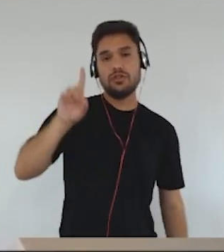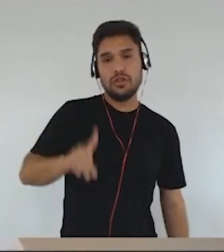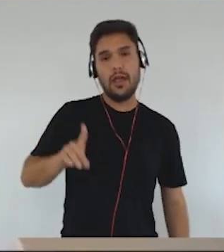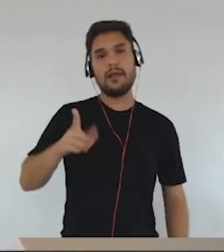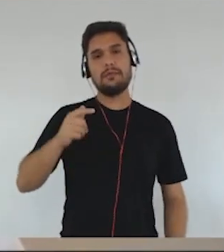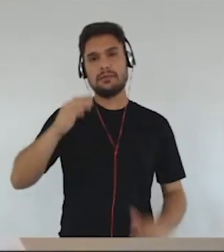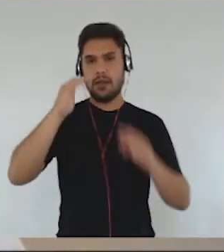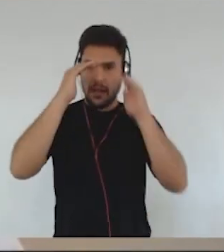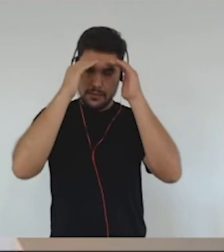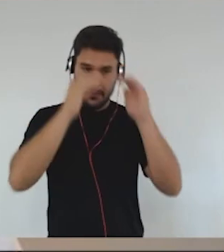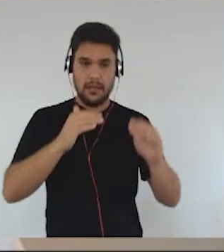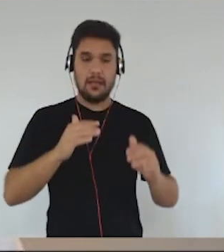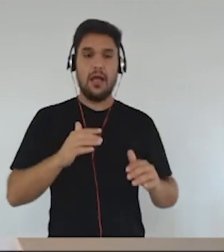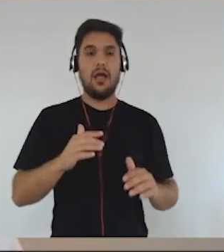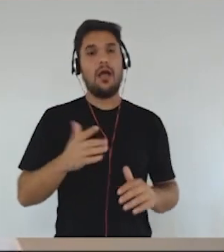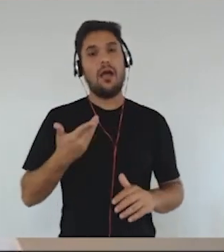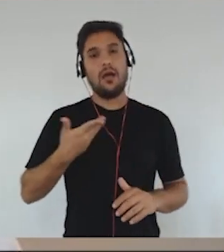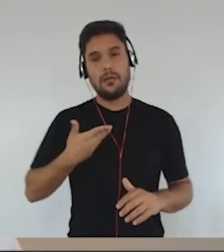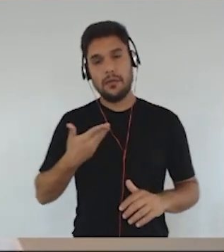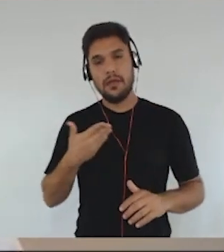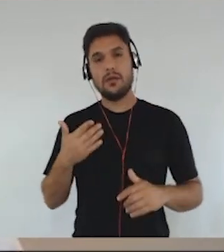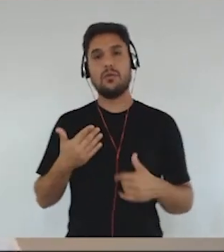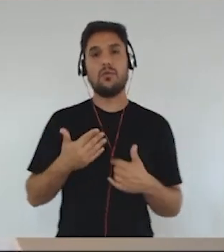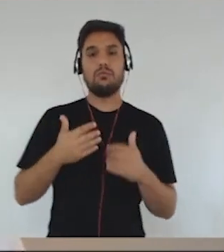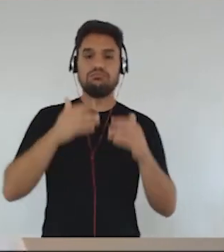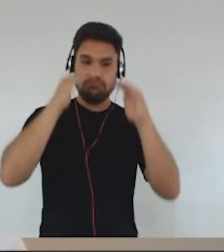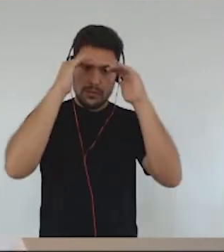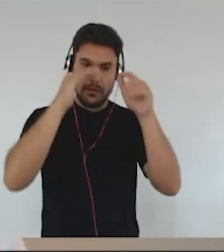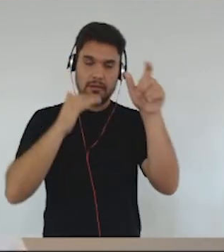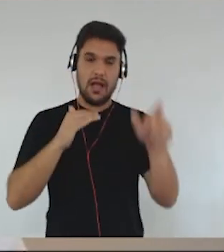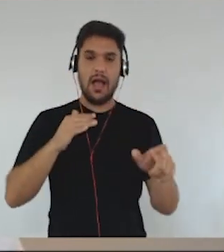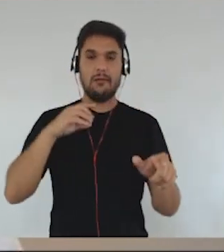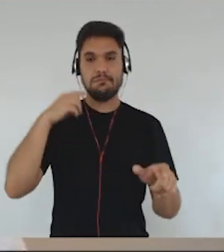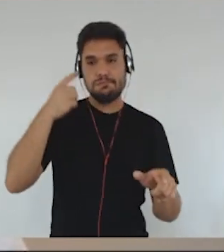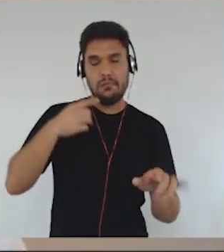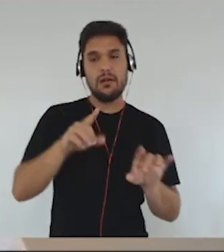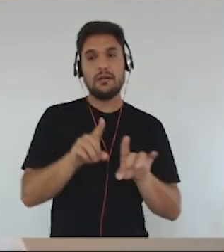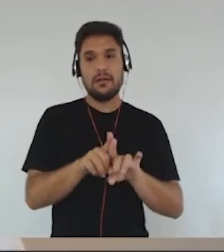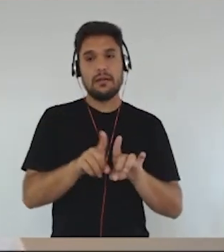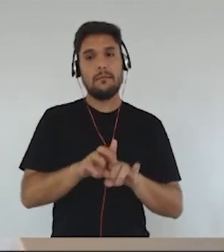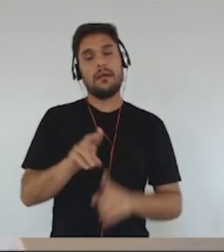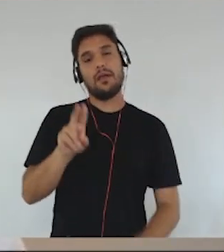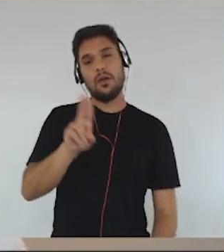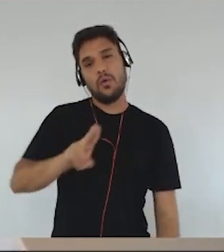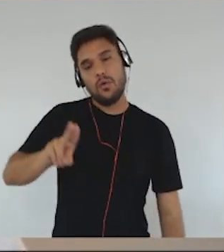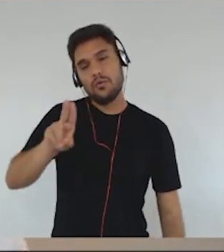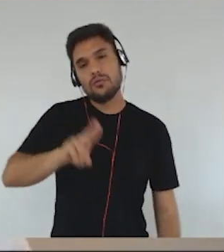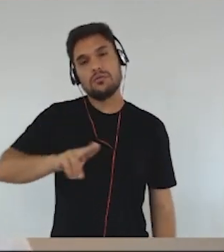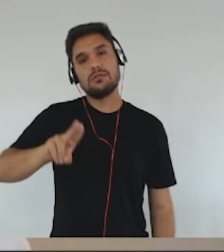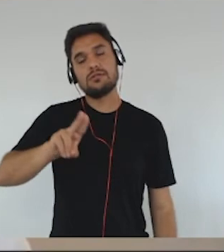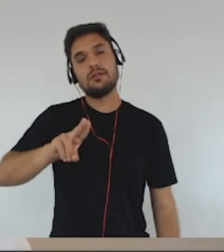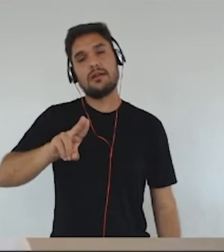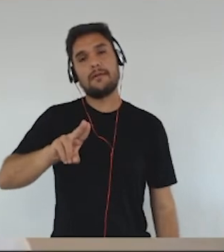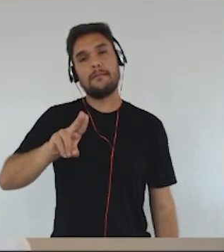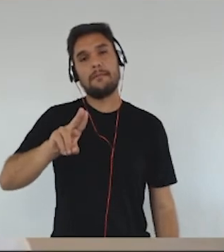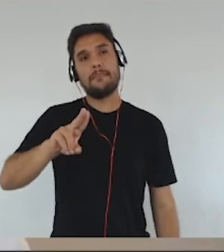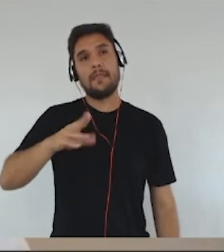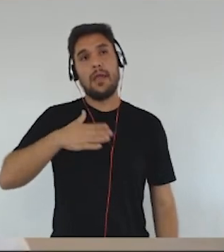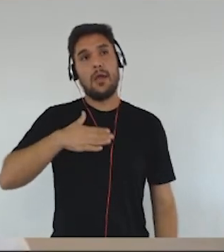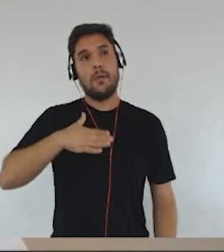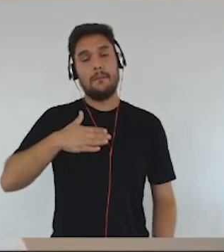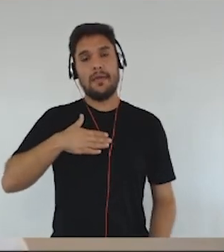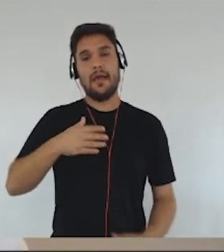respeitar a prerrogativa dos colegas que estão sentados do outro lado da mesa, e nós temos que também usar, vamos dizer assim, da